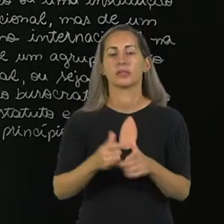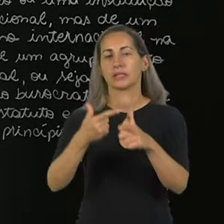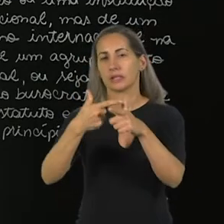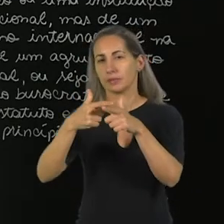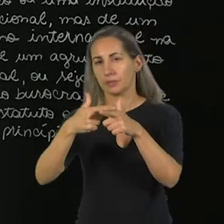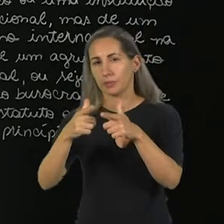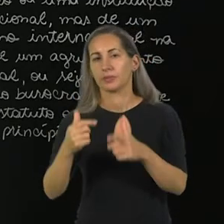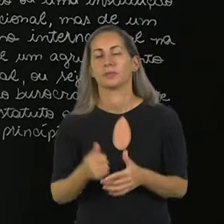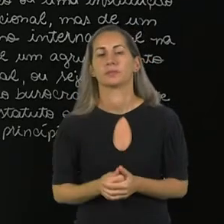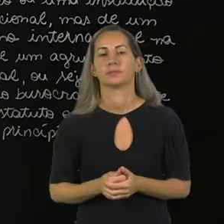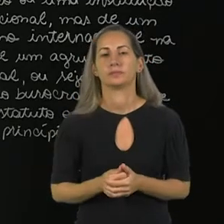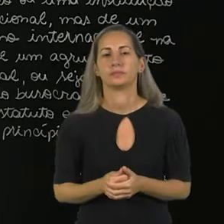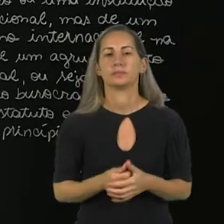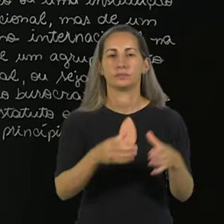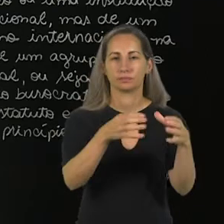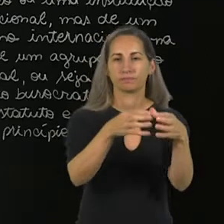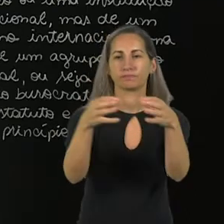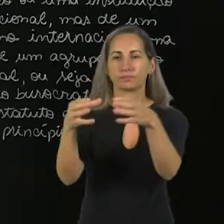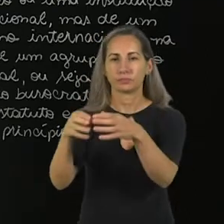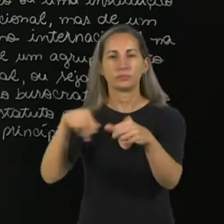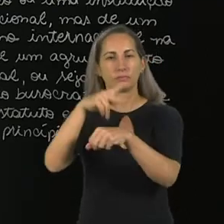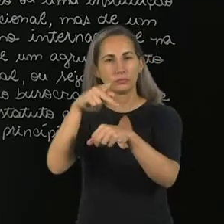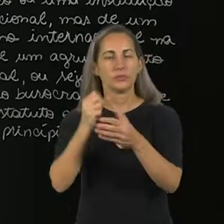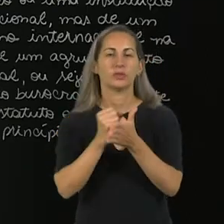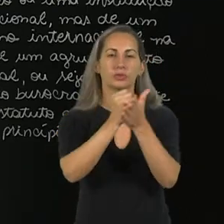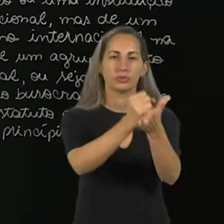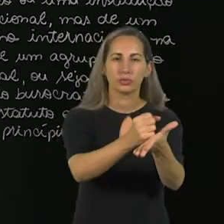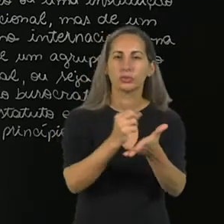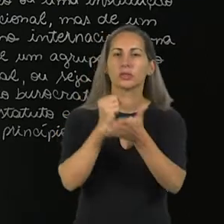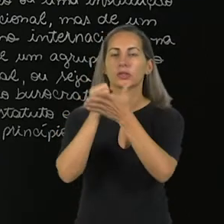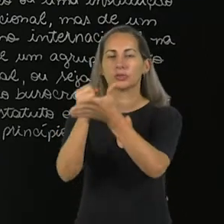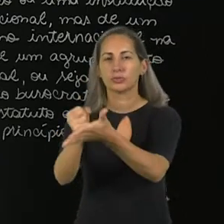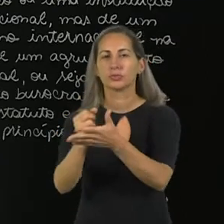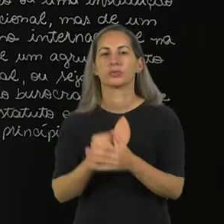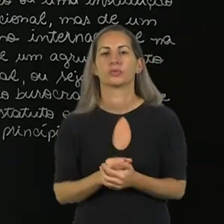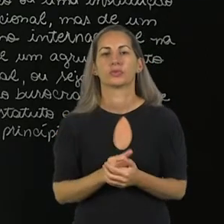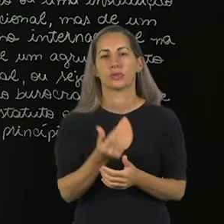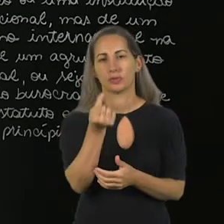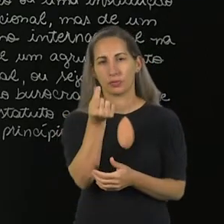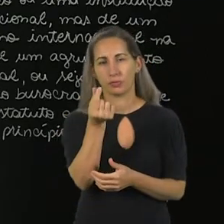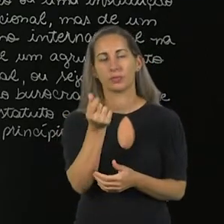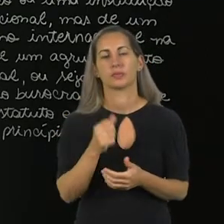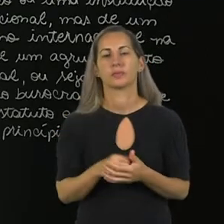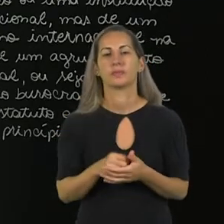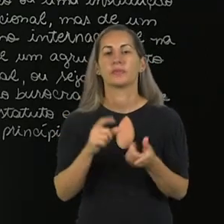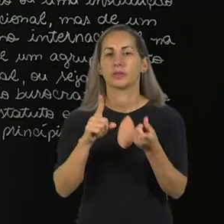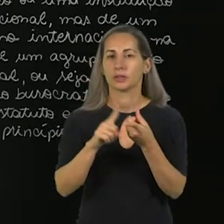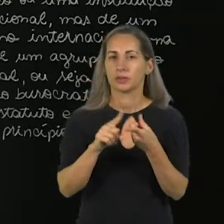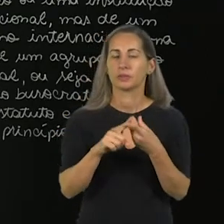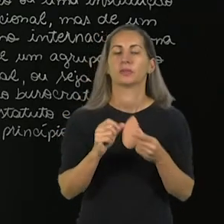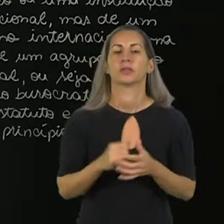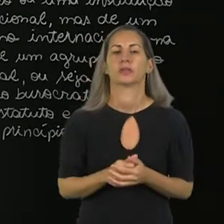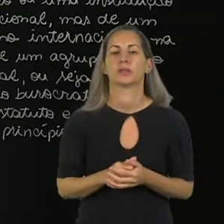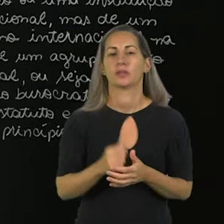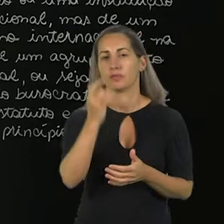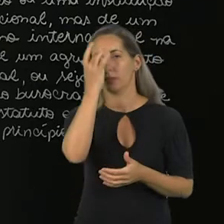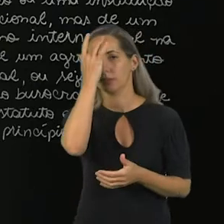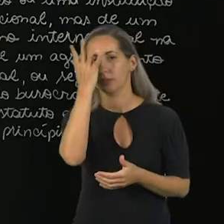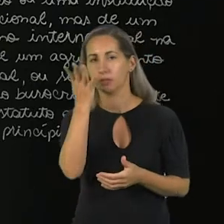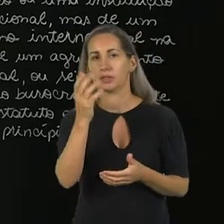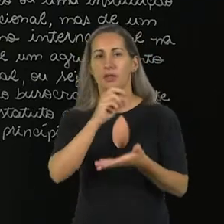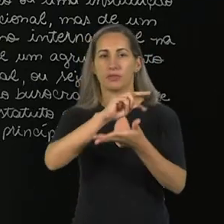crise, os outros países acabam ajudando em forma de financiamento. E também